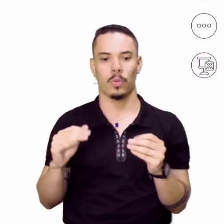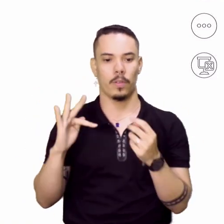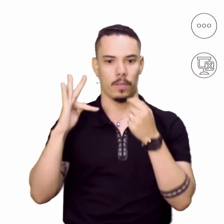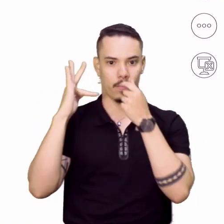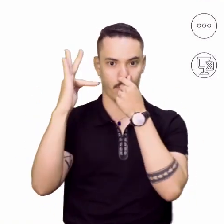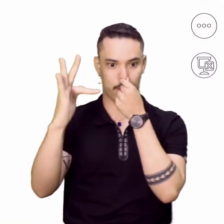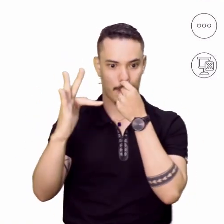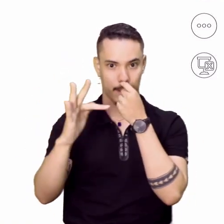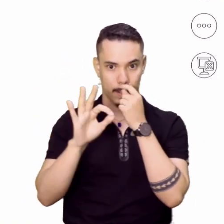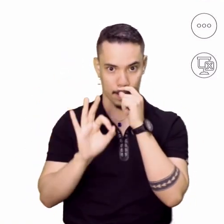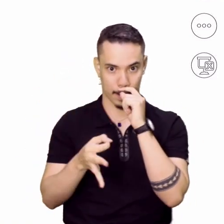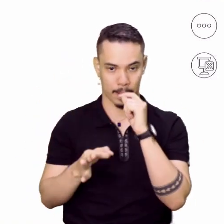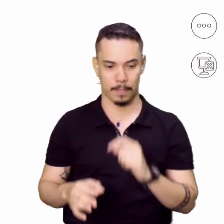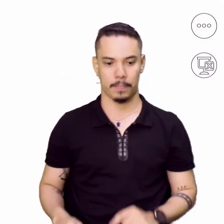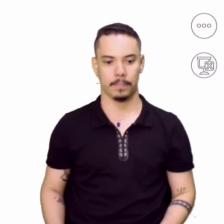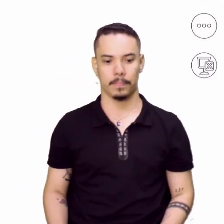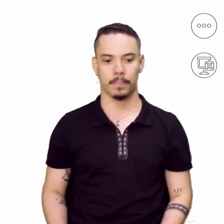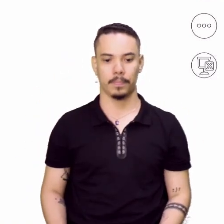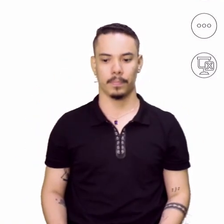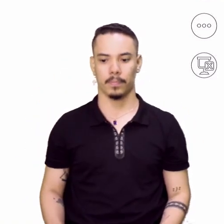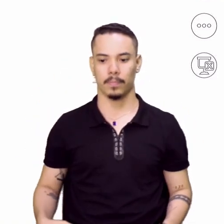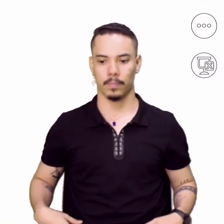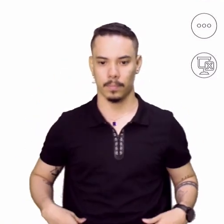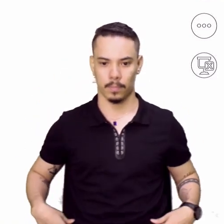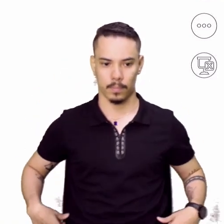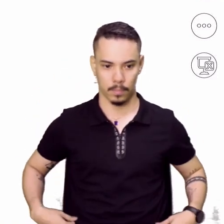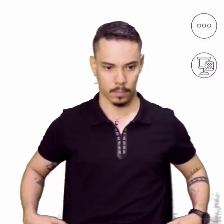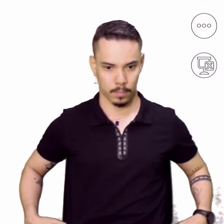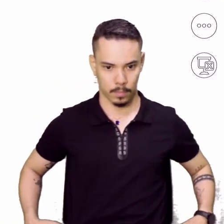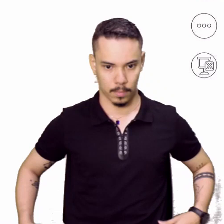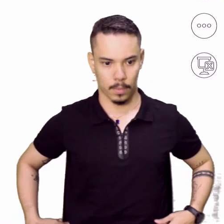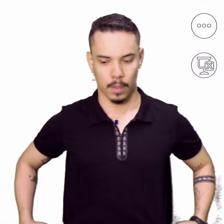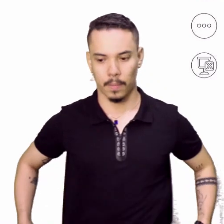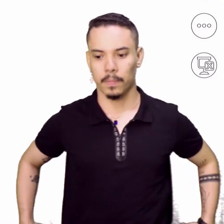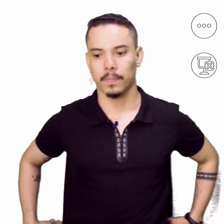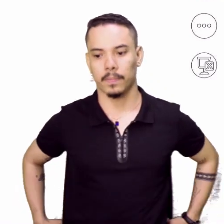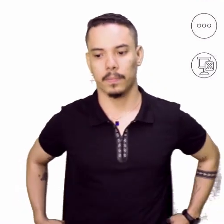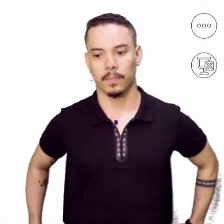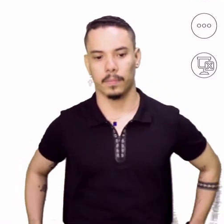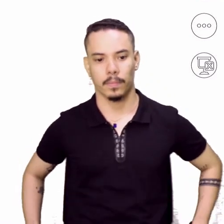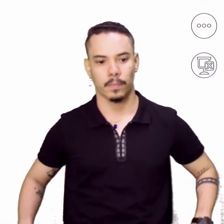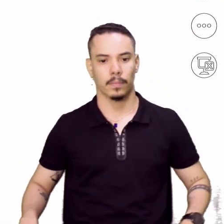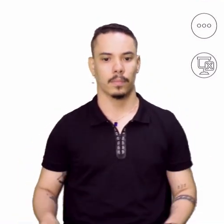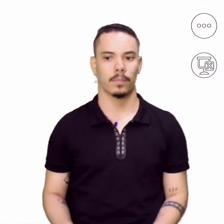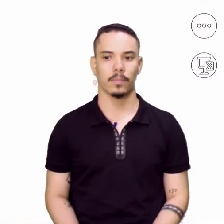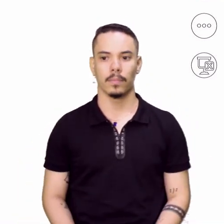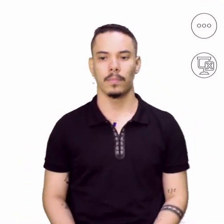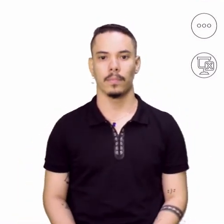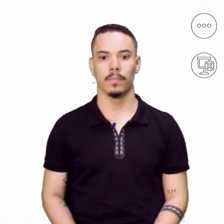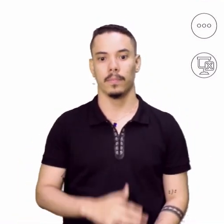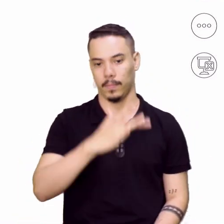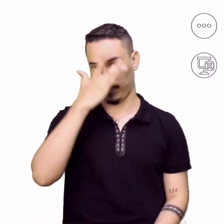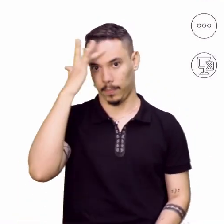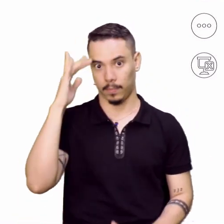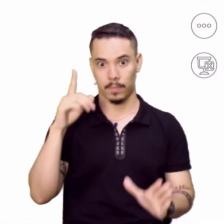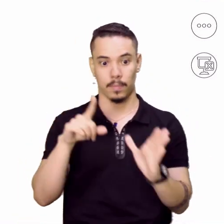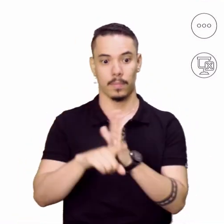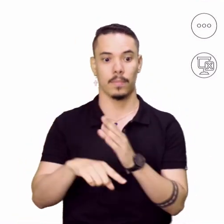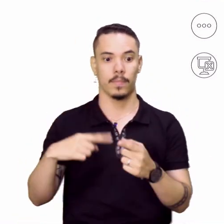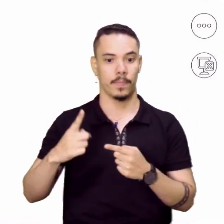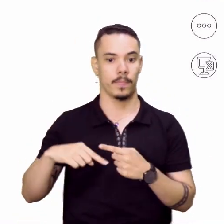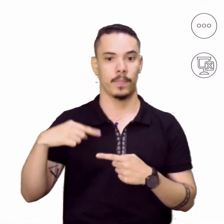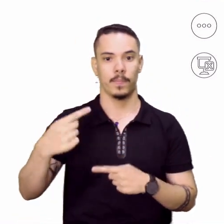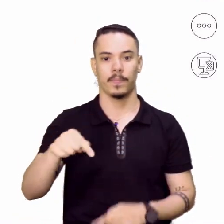futuro futuro com Will E aí agora o Peter alguém Pergunta para ele logo depois daquela